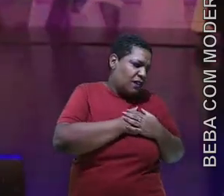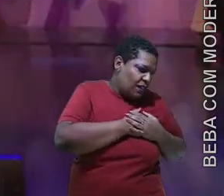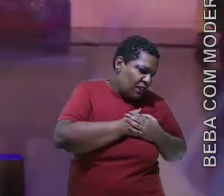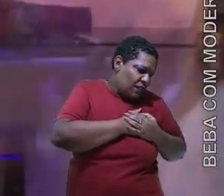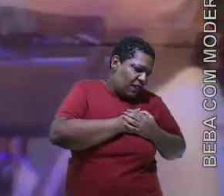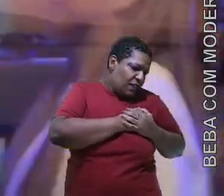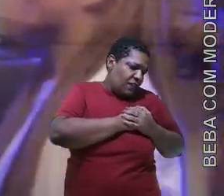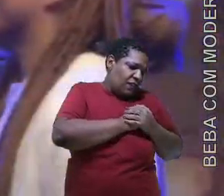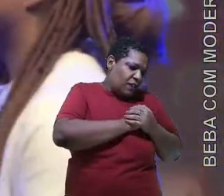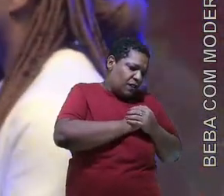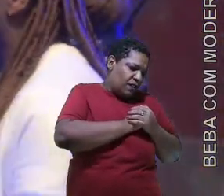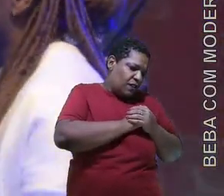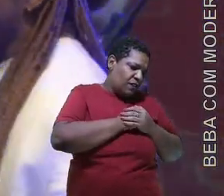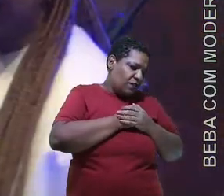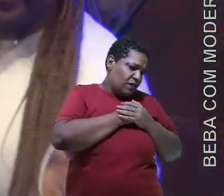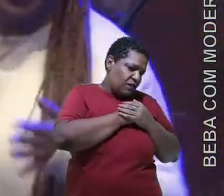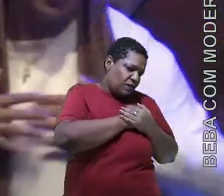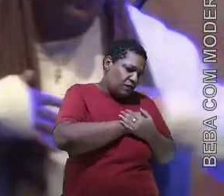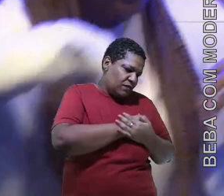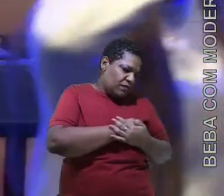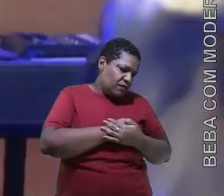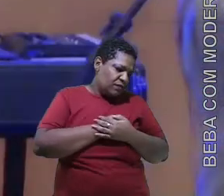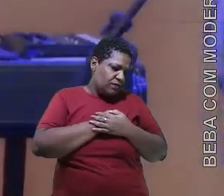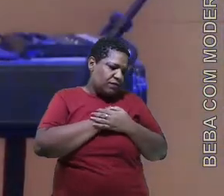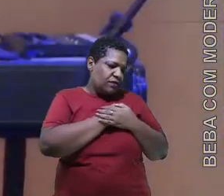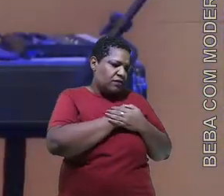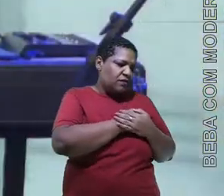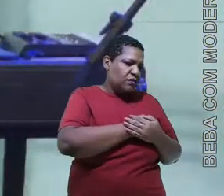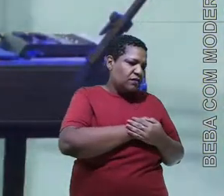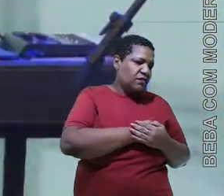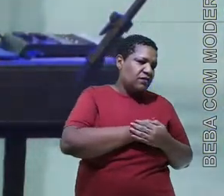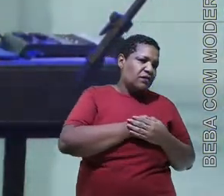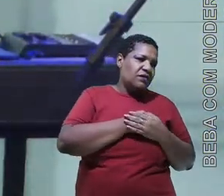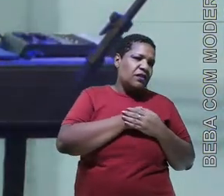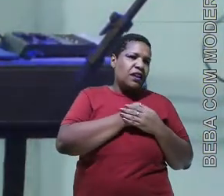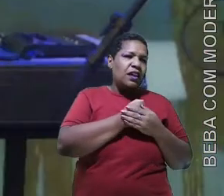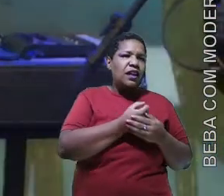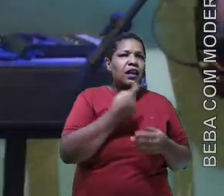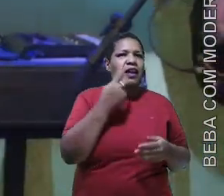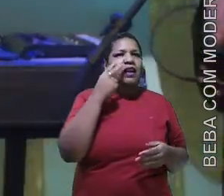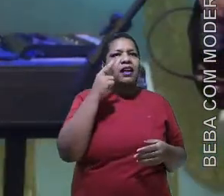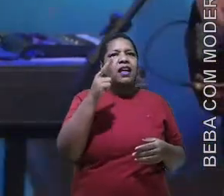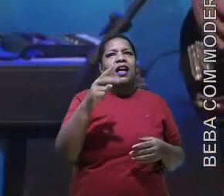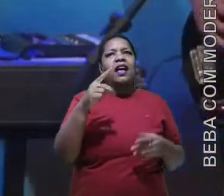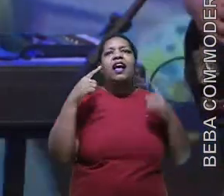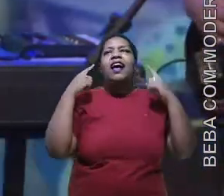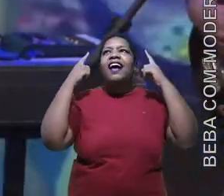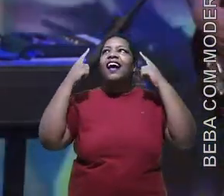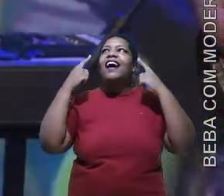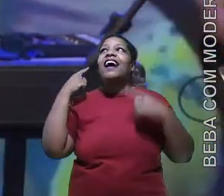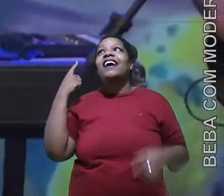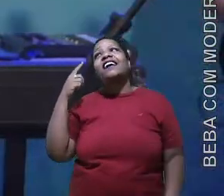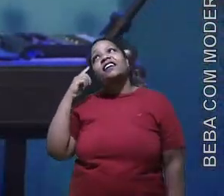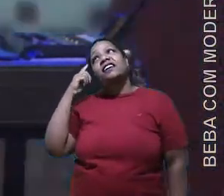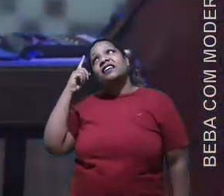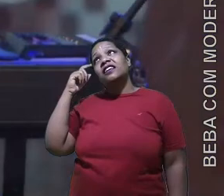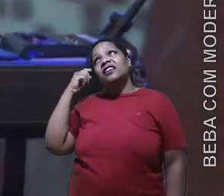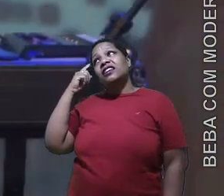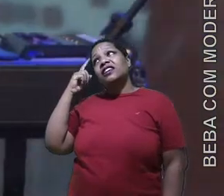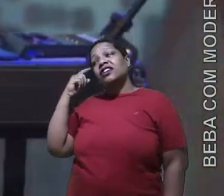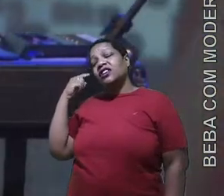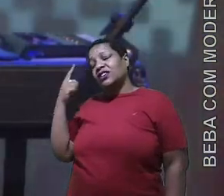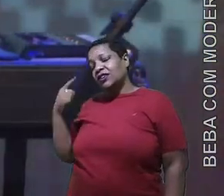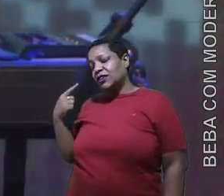eu abri cachos cabelo sem querer E aí